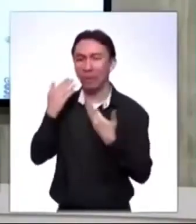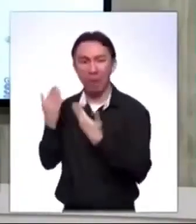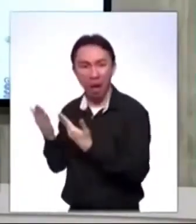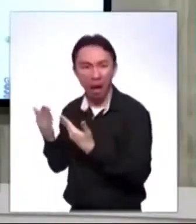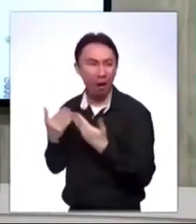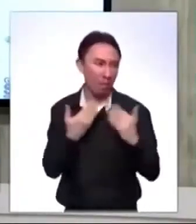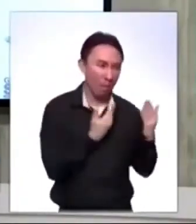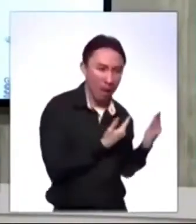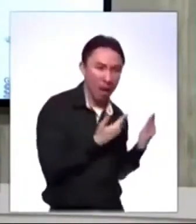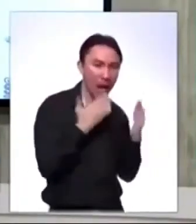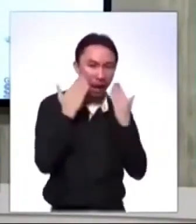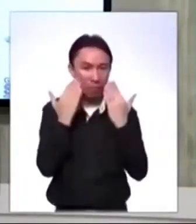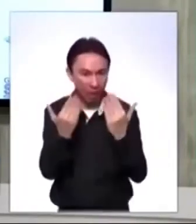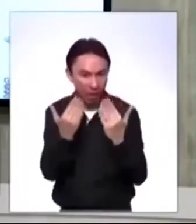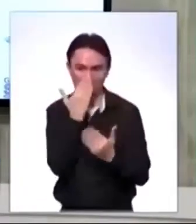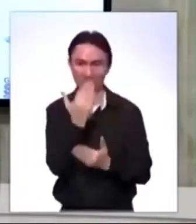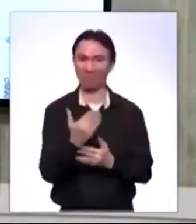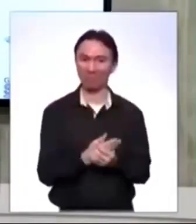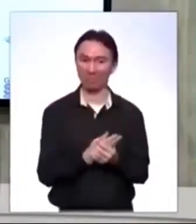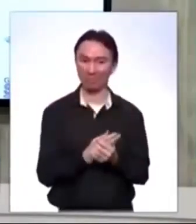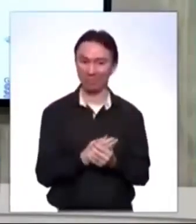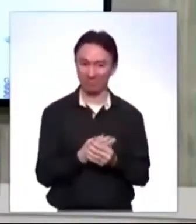gente está na frente. Concorda?